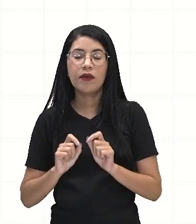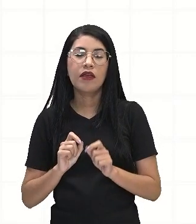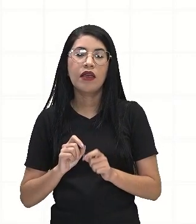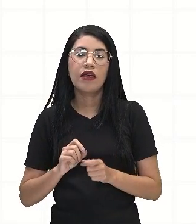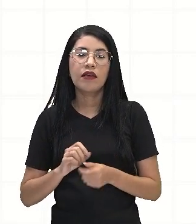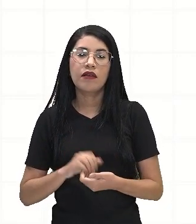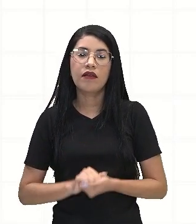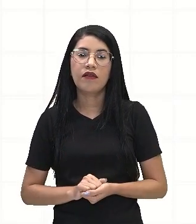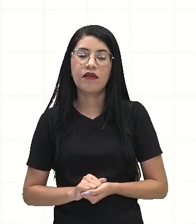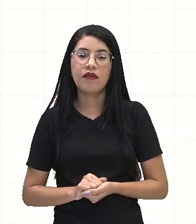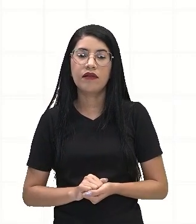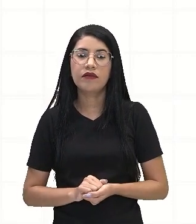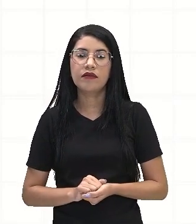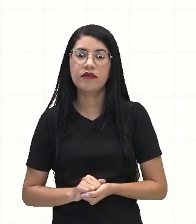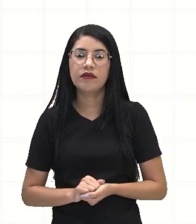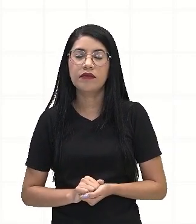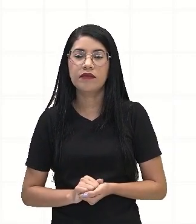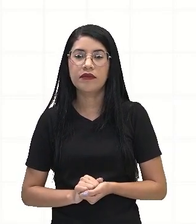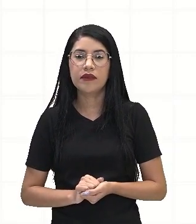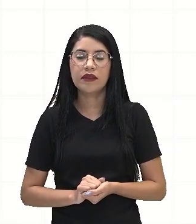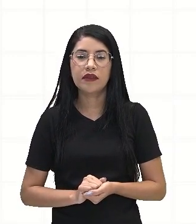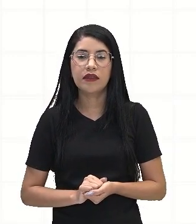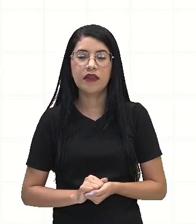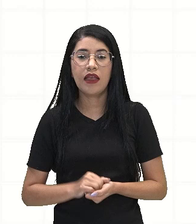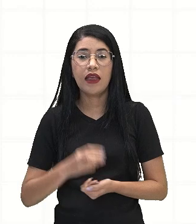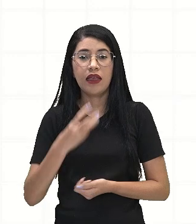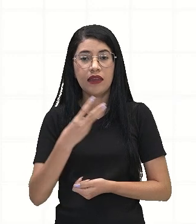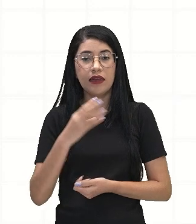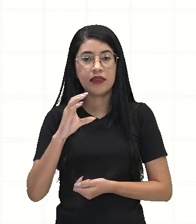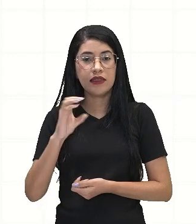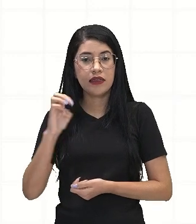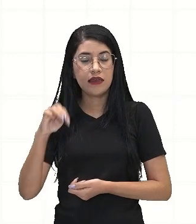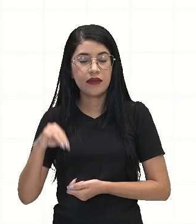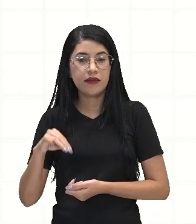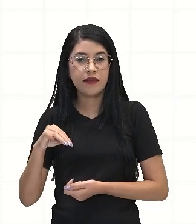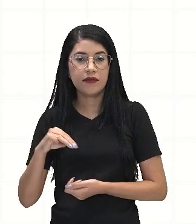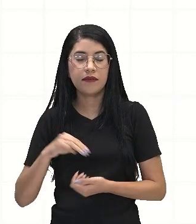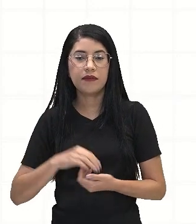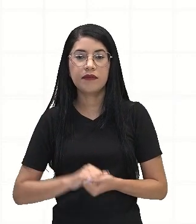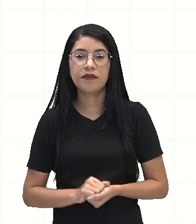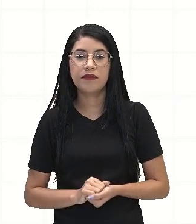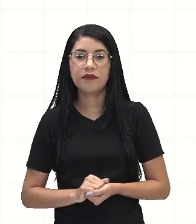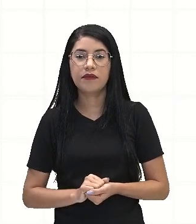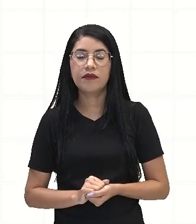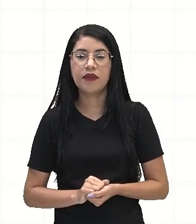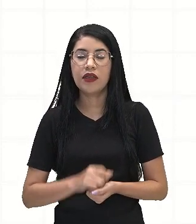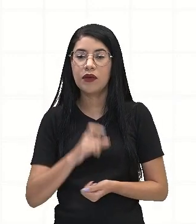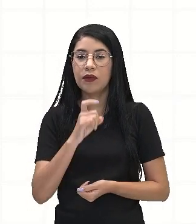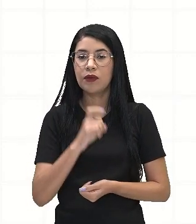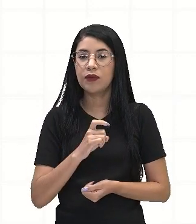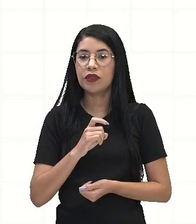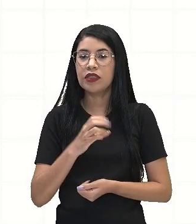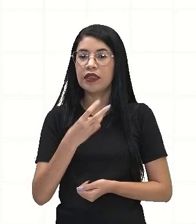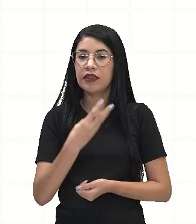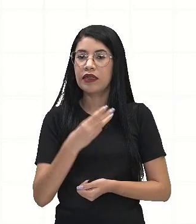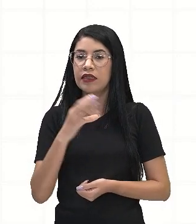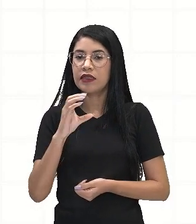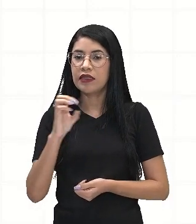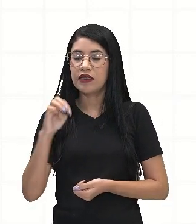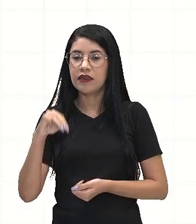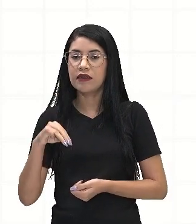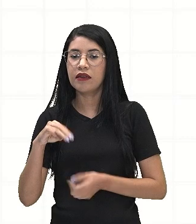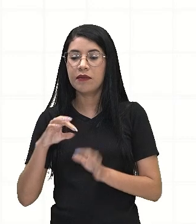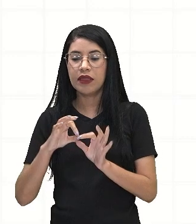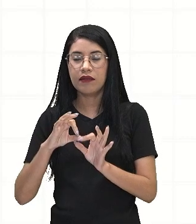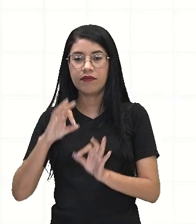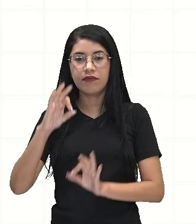de medida em centímetros. Aí lembre que eu não tô, essa medida x aí de 5 centímetros é a